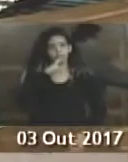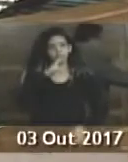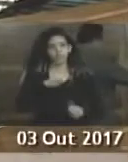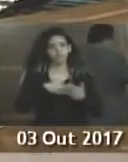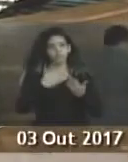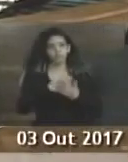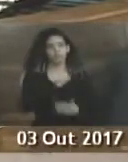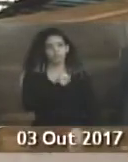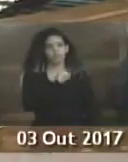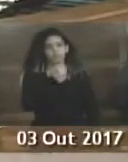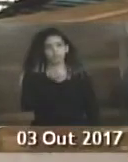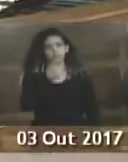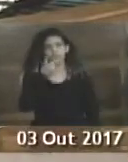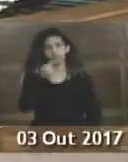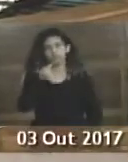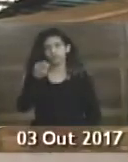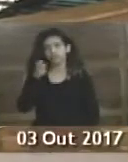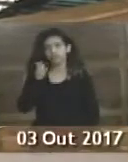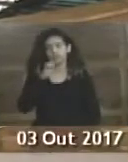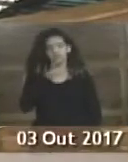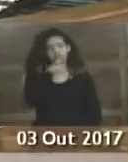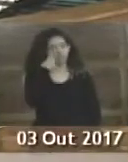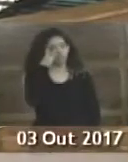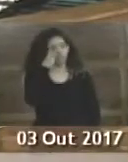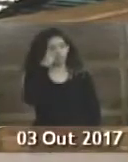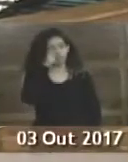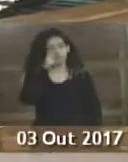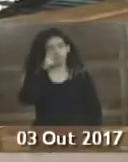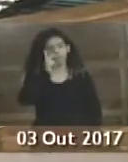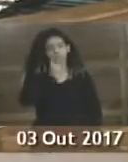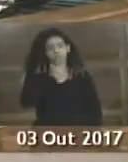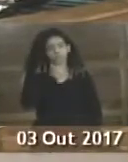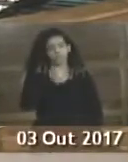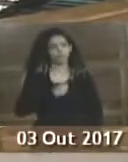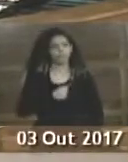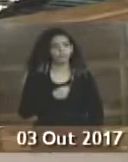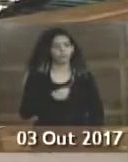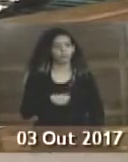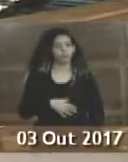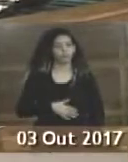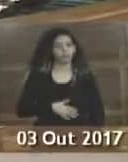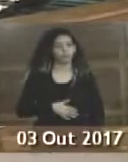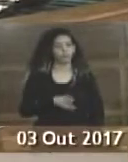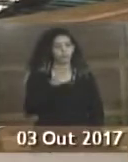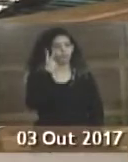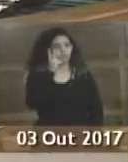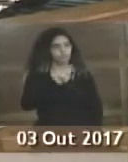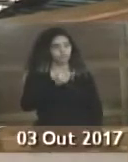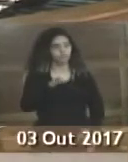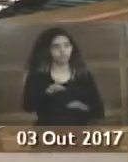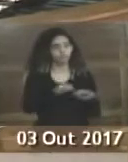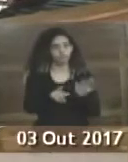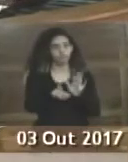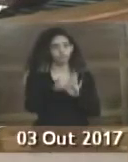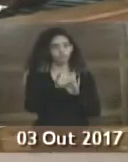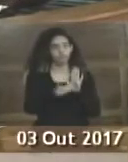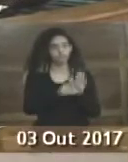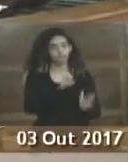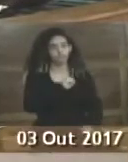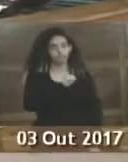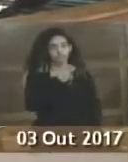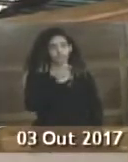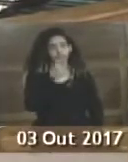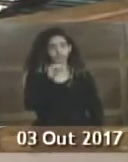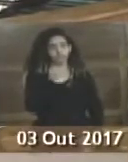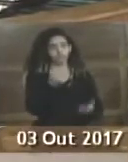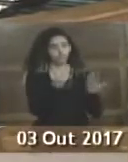requerimento 775/17, autor do vereador GEDAI. Matéria de vereador Elinho. Projeto de decreto legislativo número 50/17,